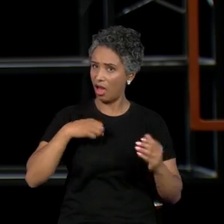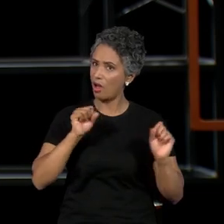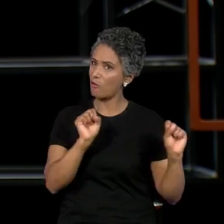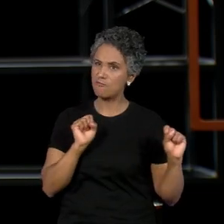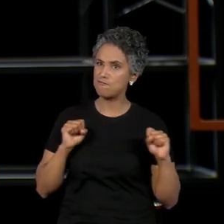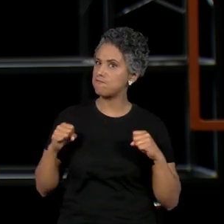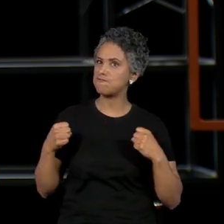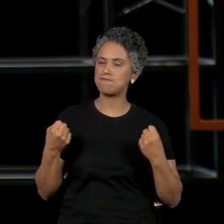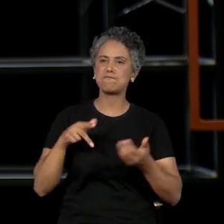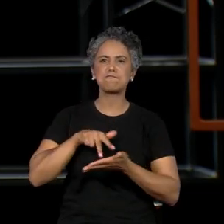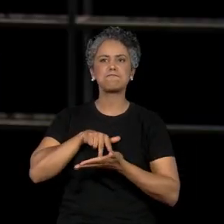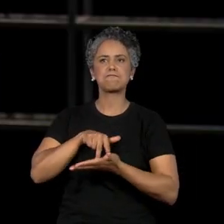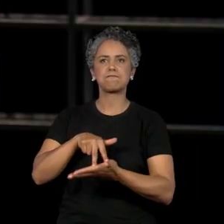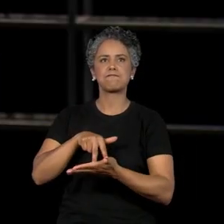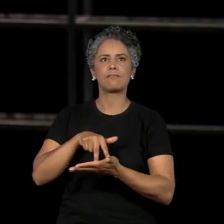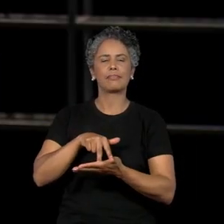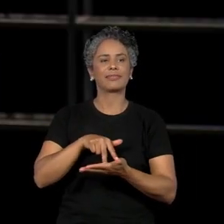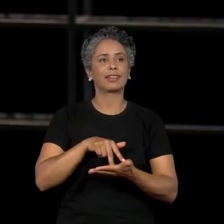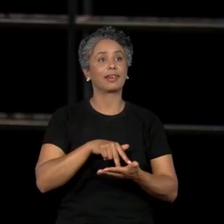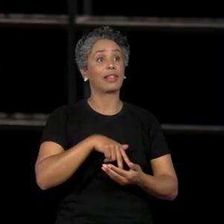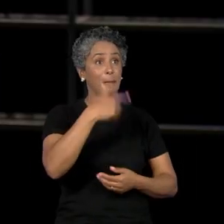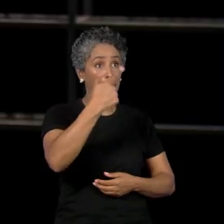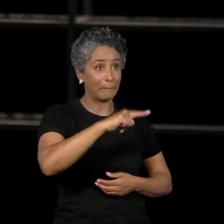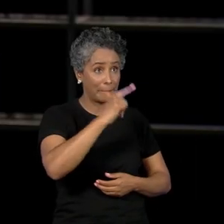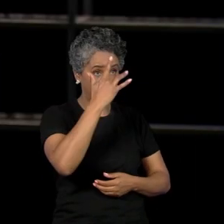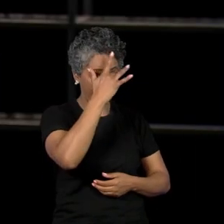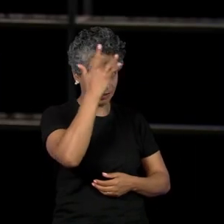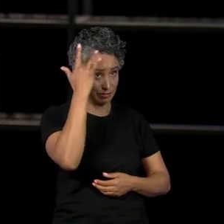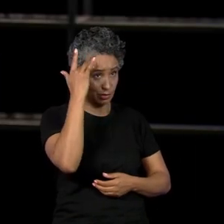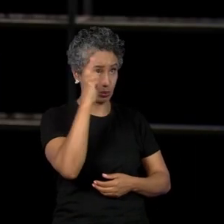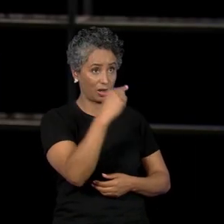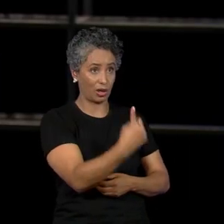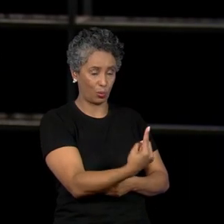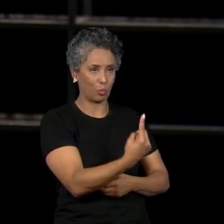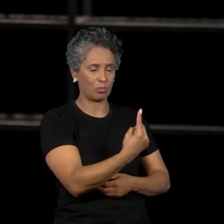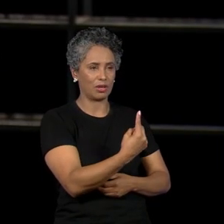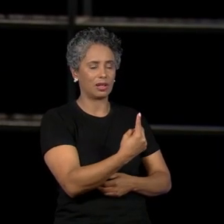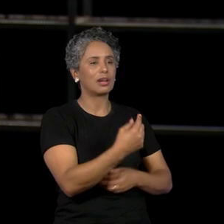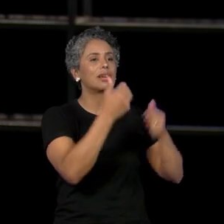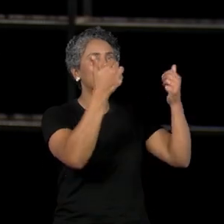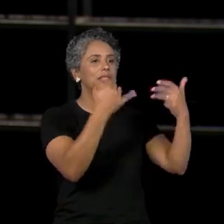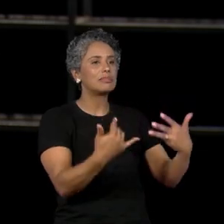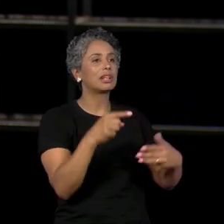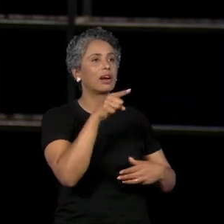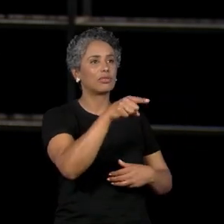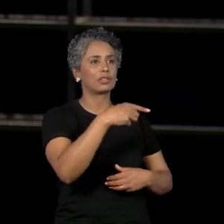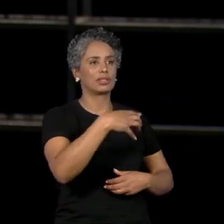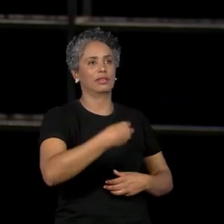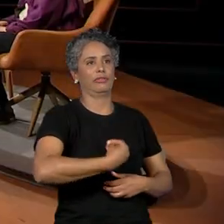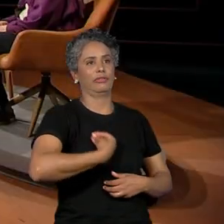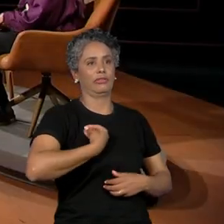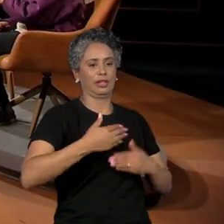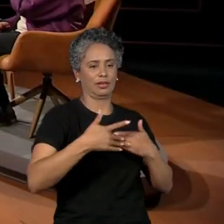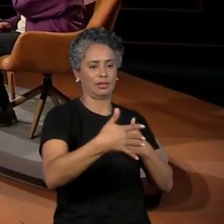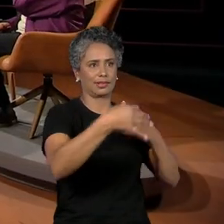muita força. Décio, tem mais alguém que confirma que você trilhou o caminho certo. Olha só quem